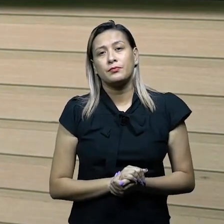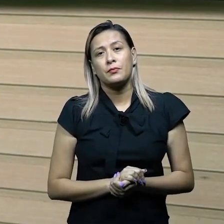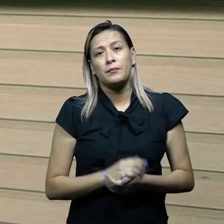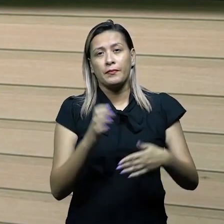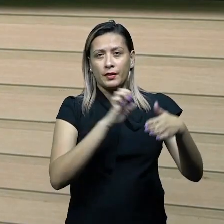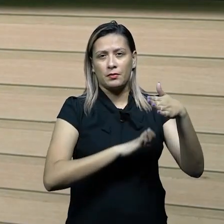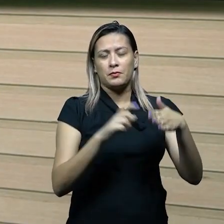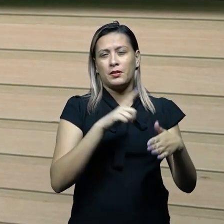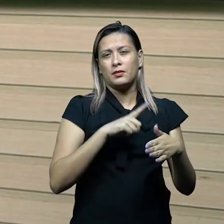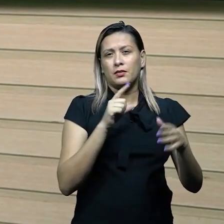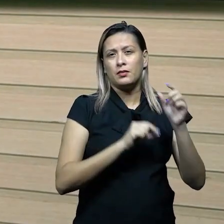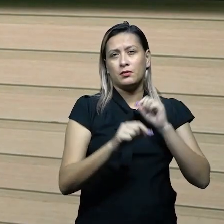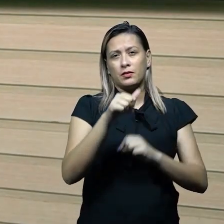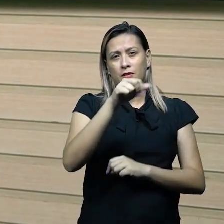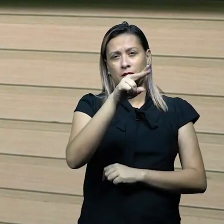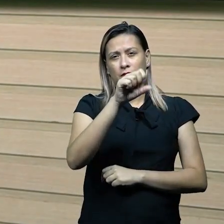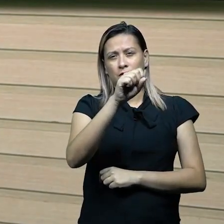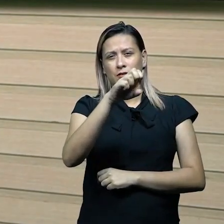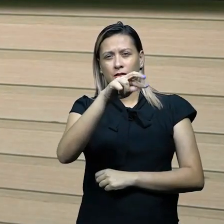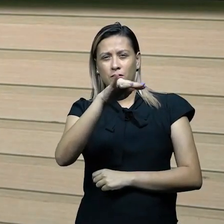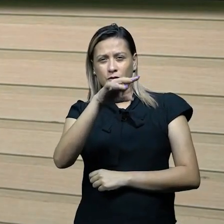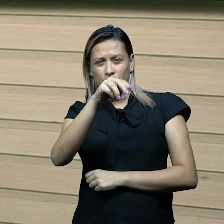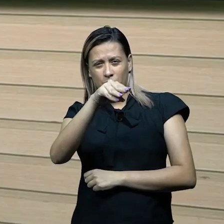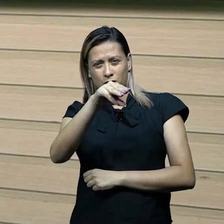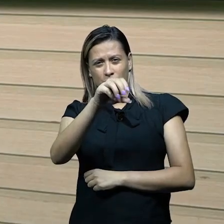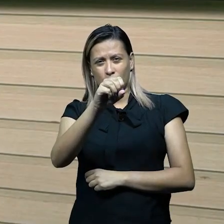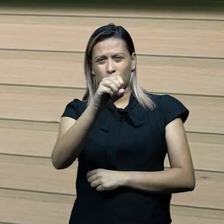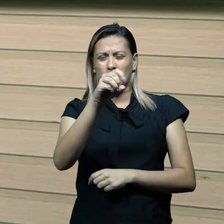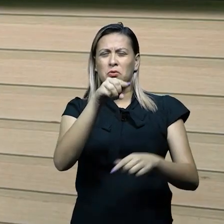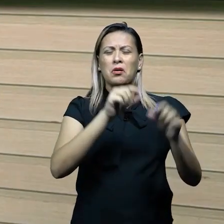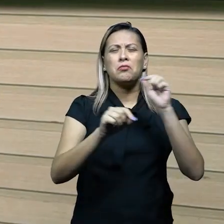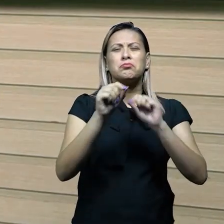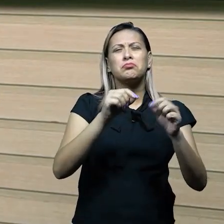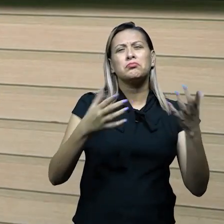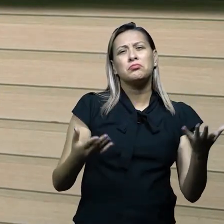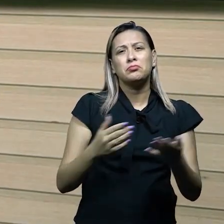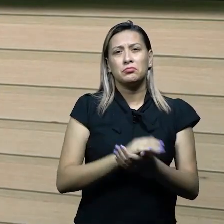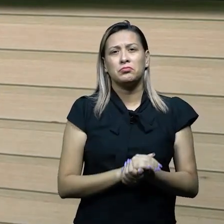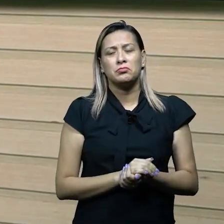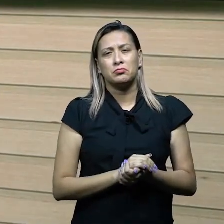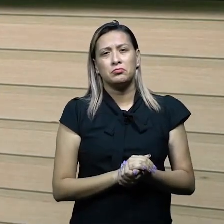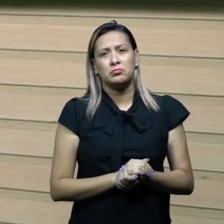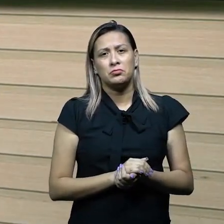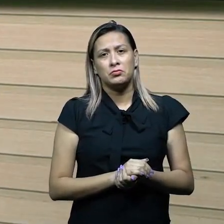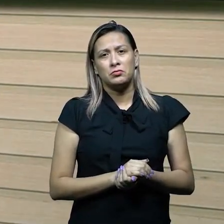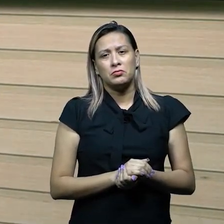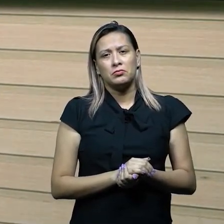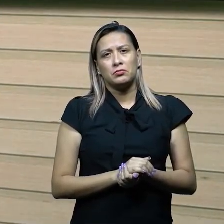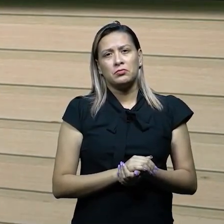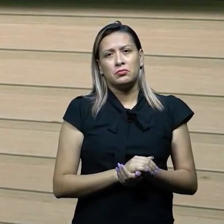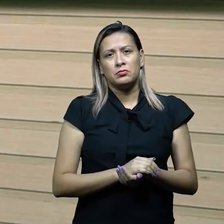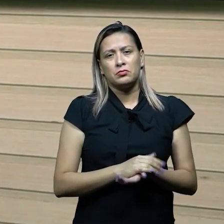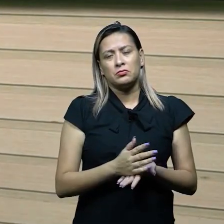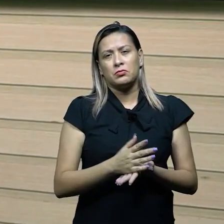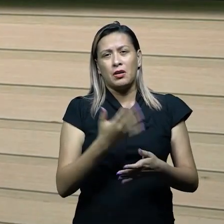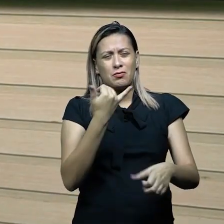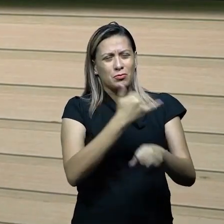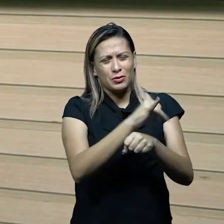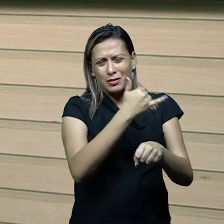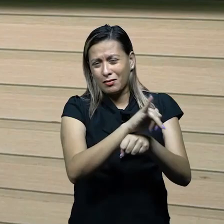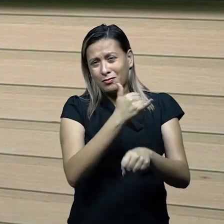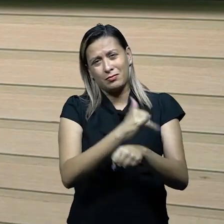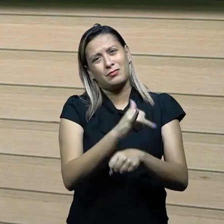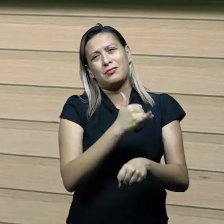As empresas elas têm uma coisa chamada ausentismo ou absenteísmo. O que é ausentismo ou absenteísmo? É o excesso de faltas